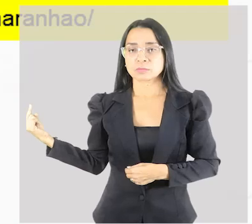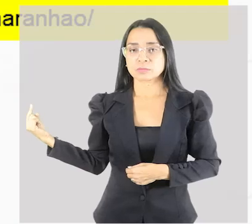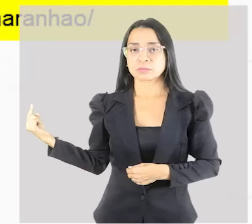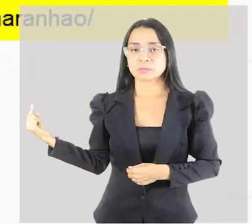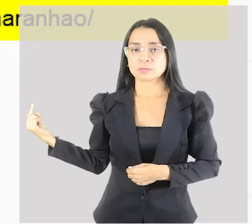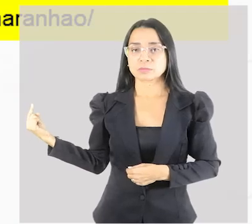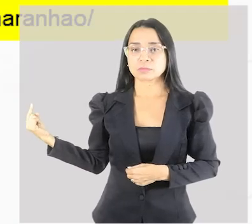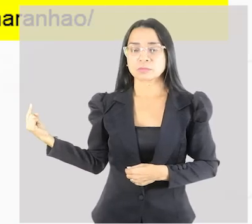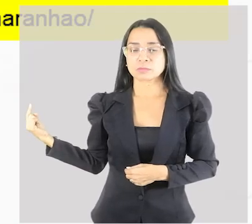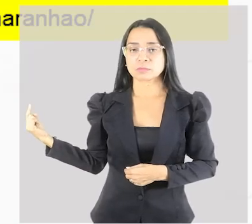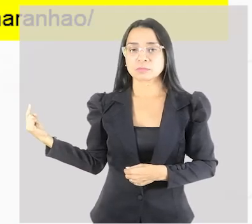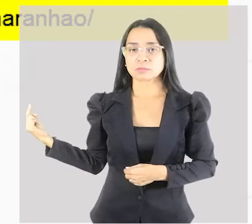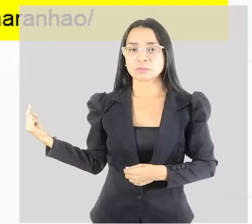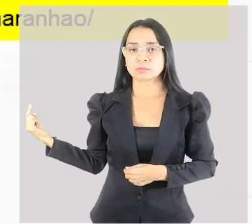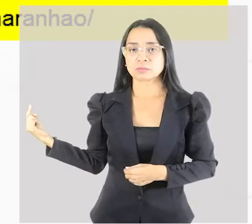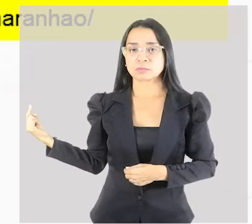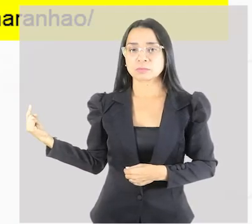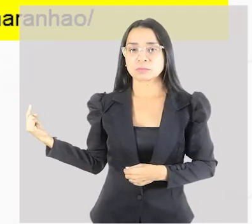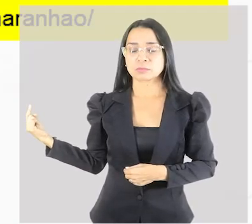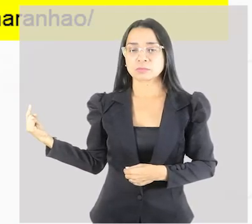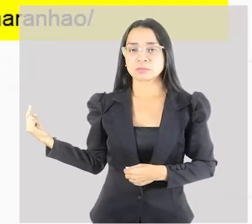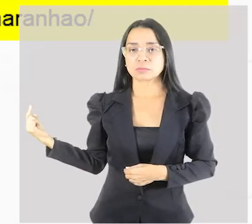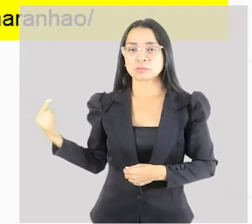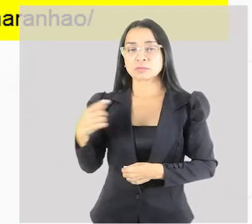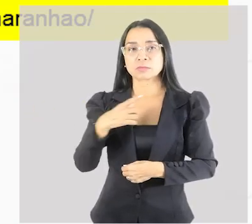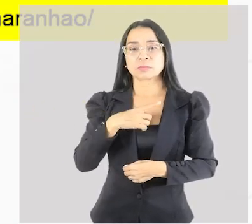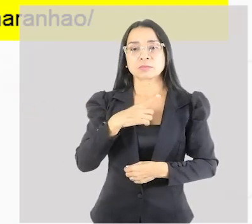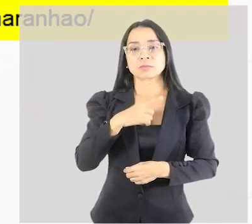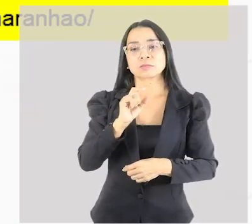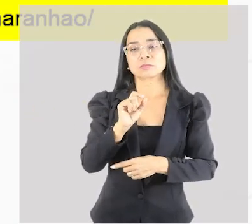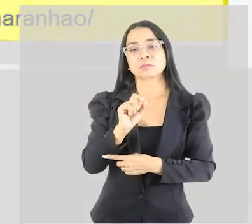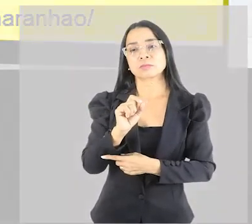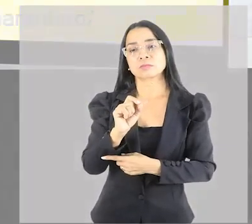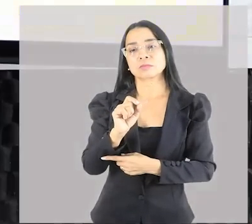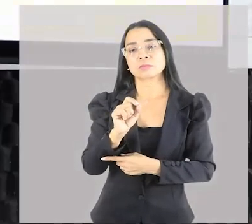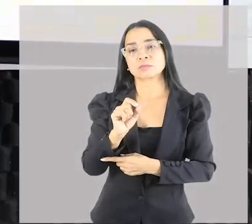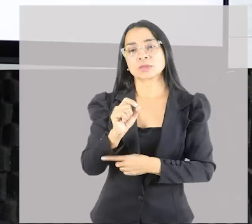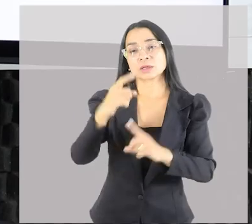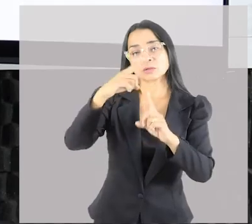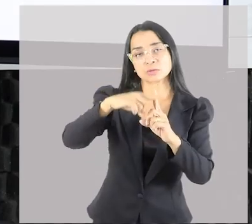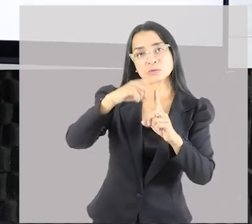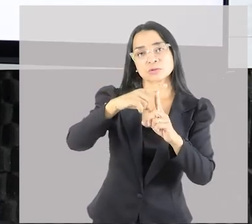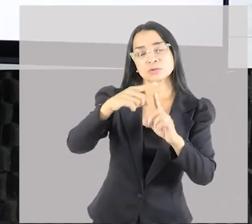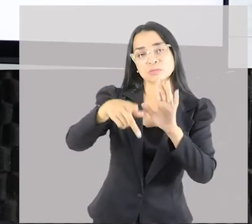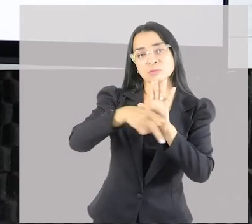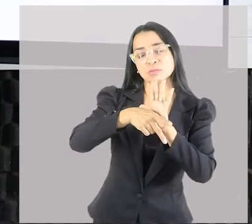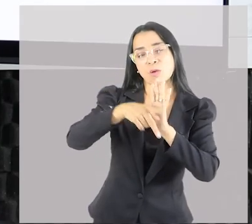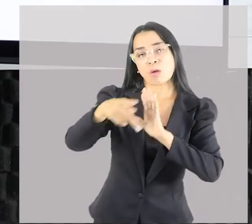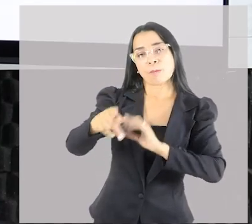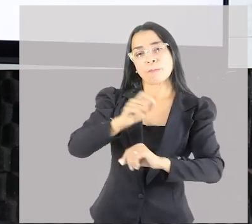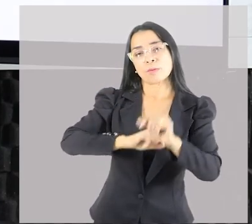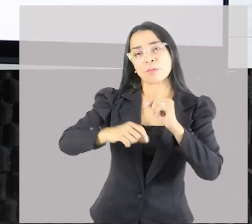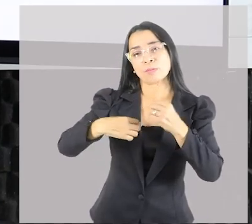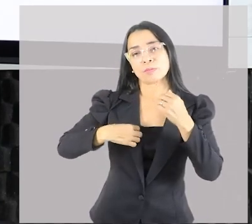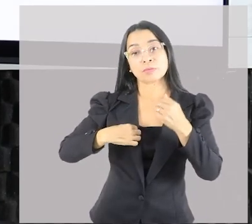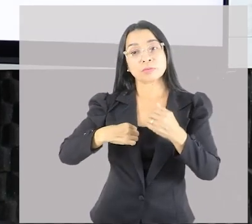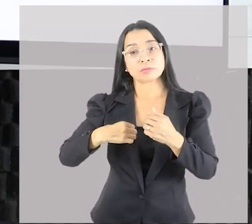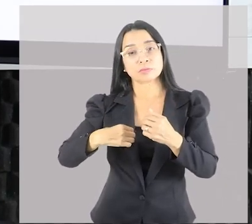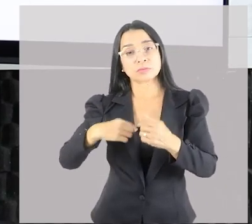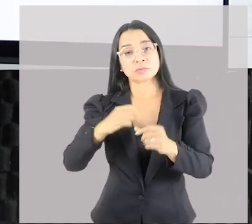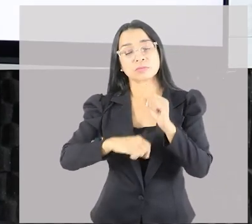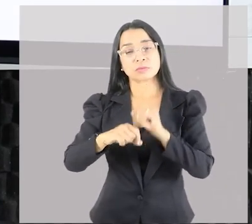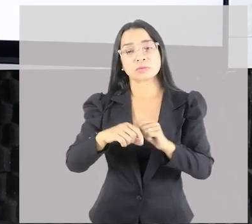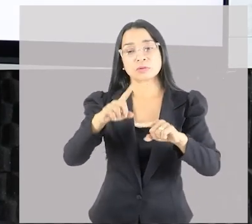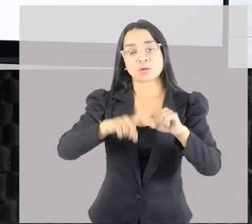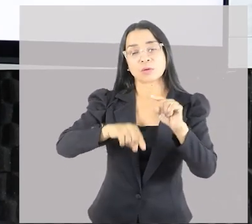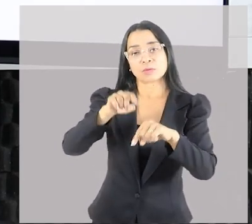Cajari, Moção e Viana, né? E eles têm padrões específicos nas vestimentas e instrumentos dos